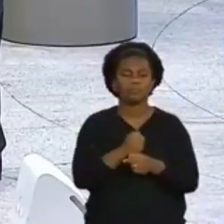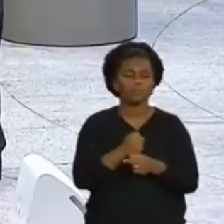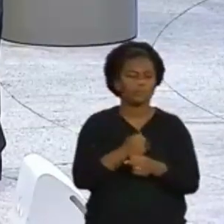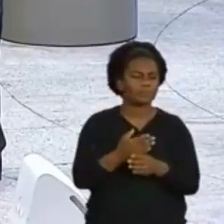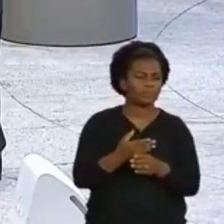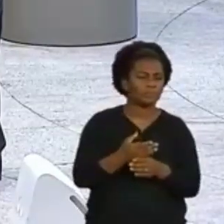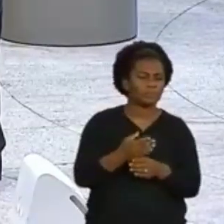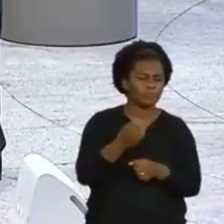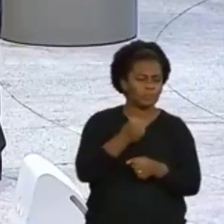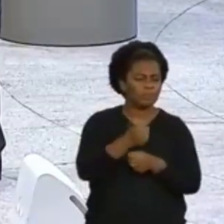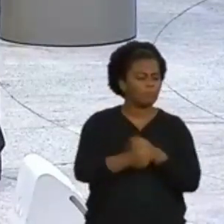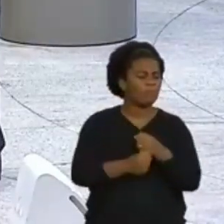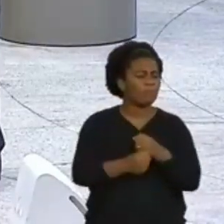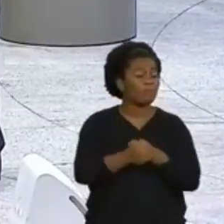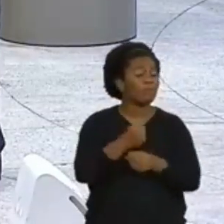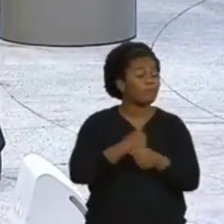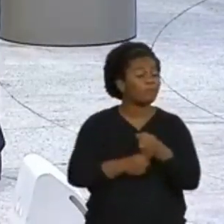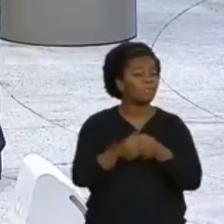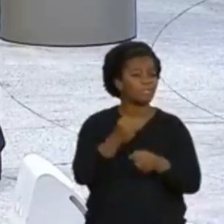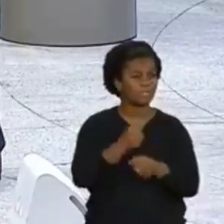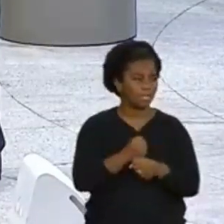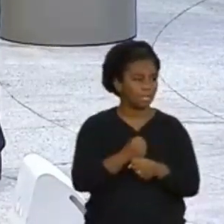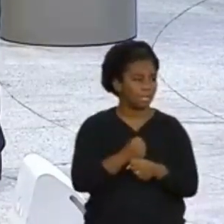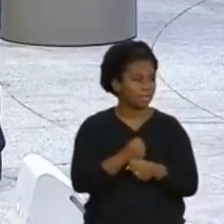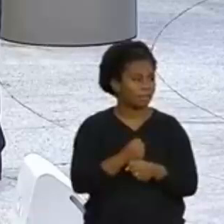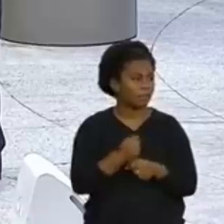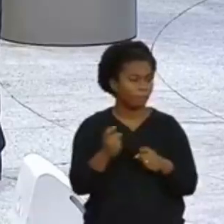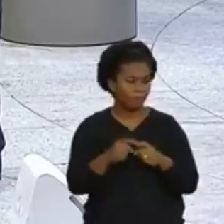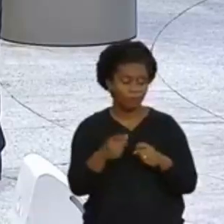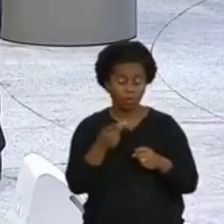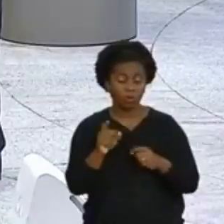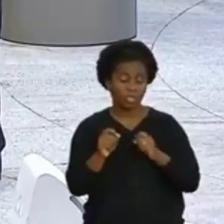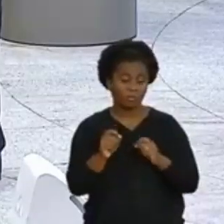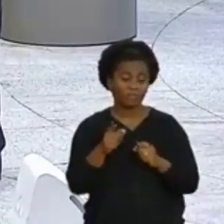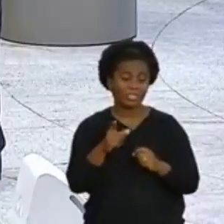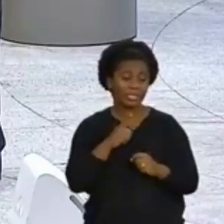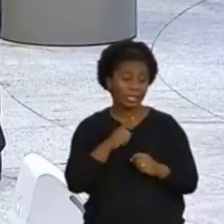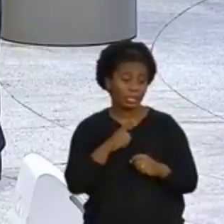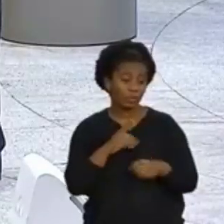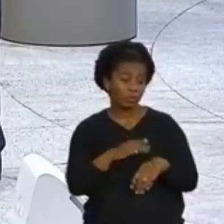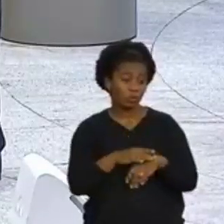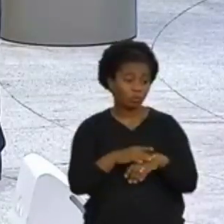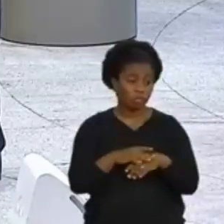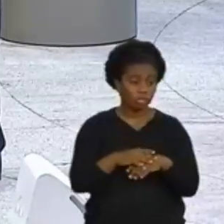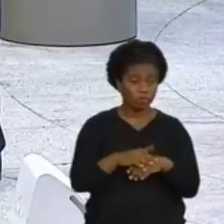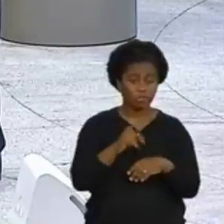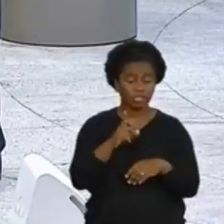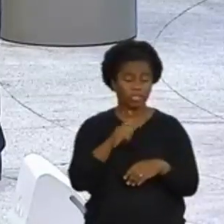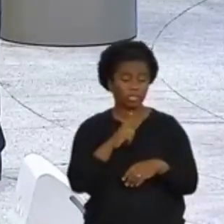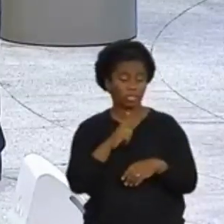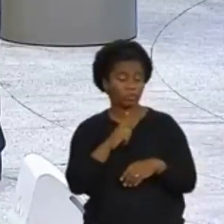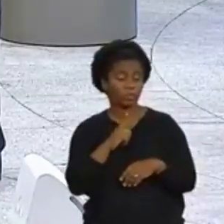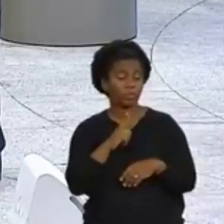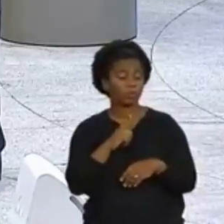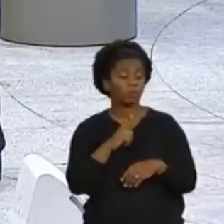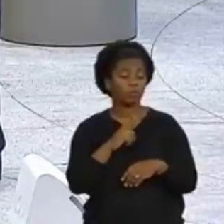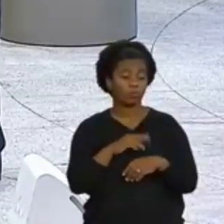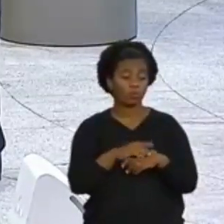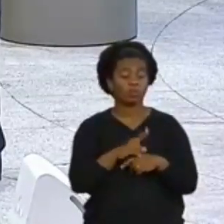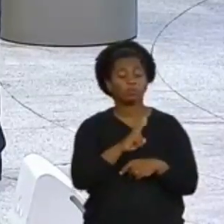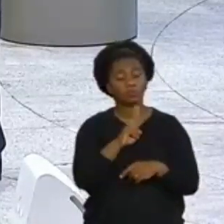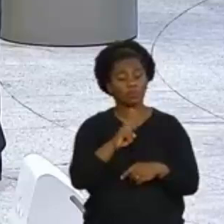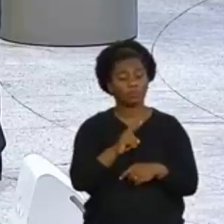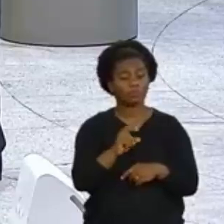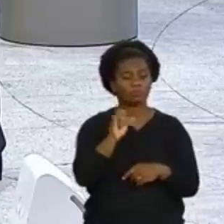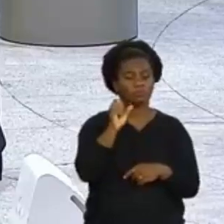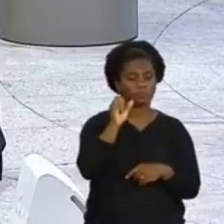que eu tinha uma doença crônica, não tinha cura, chamada sacroelite. E essa